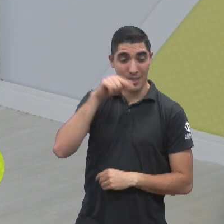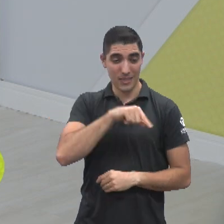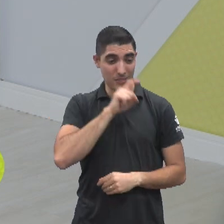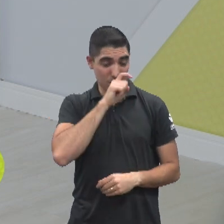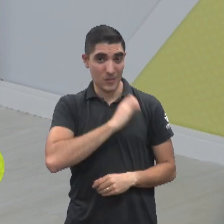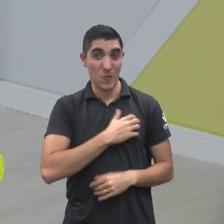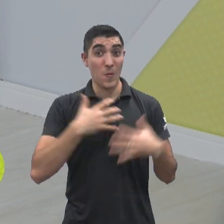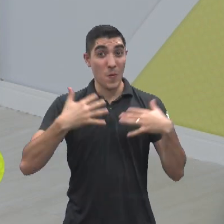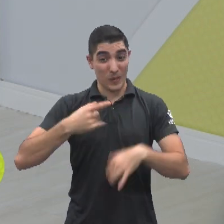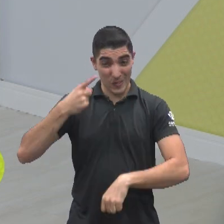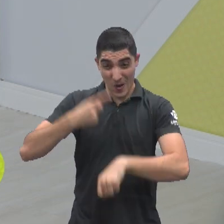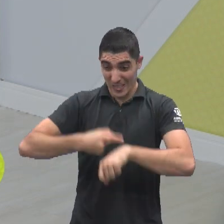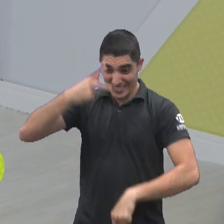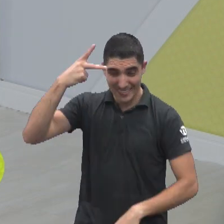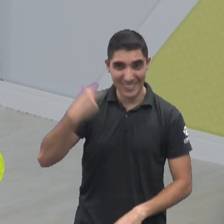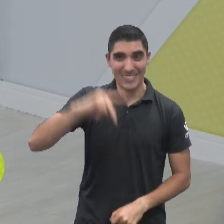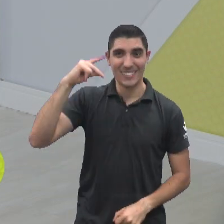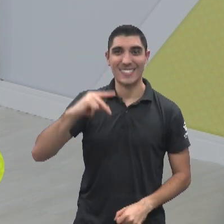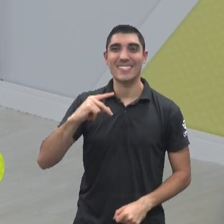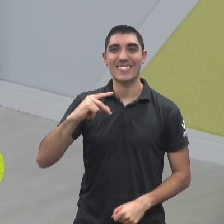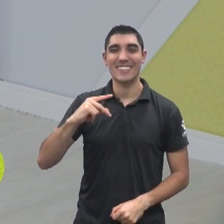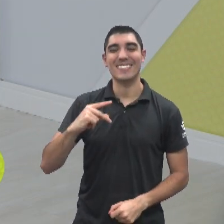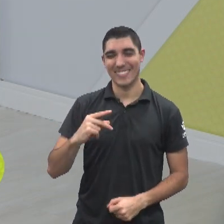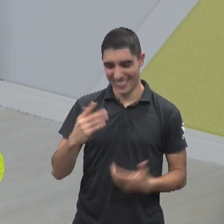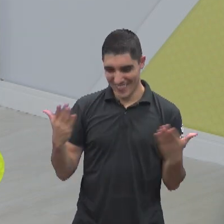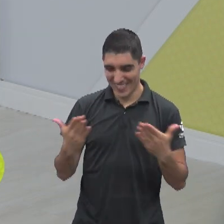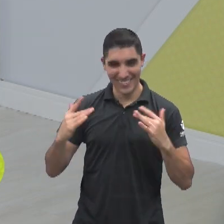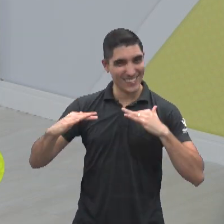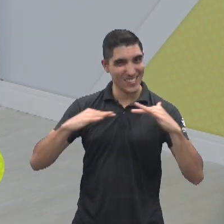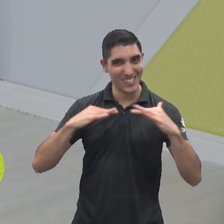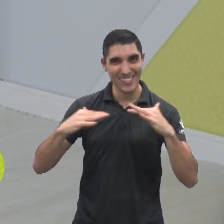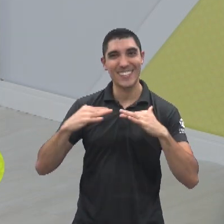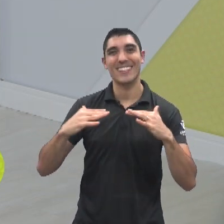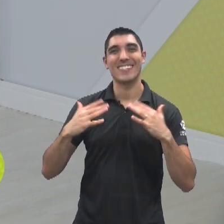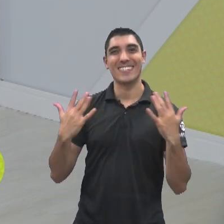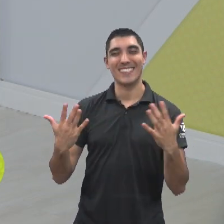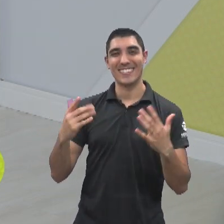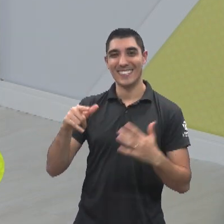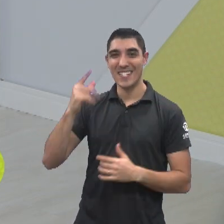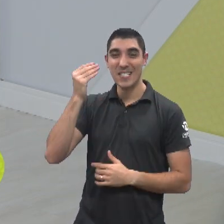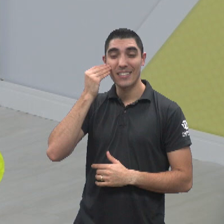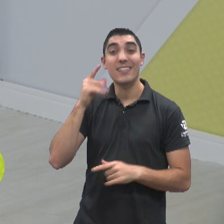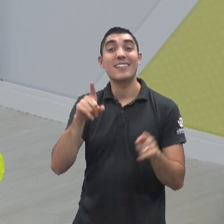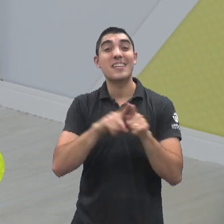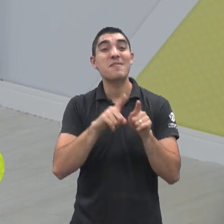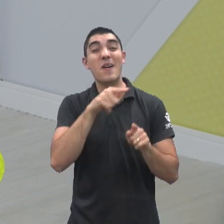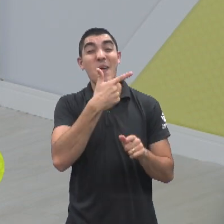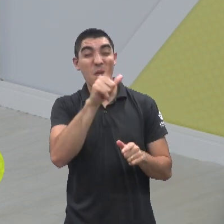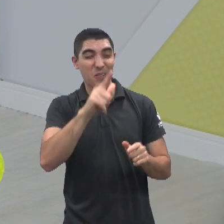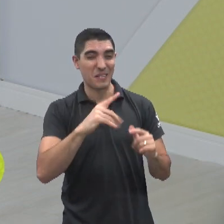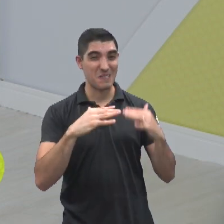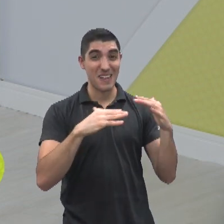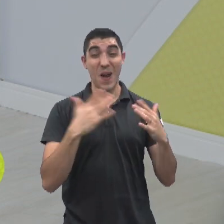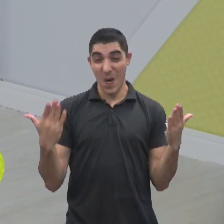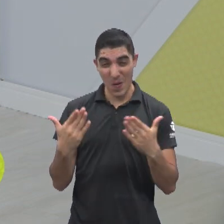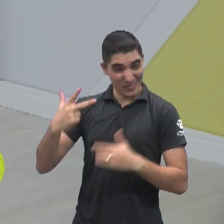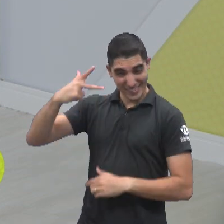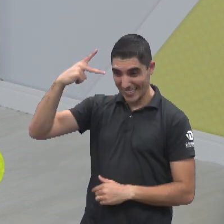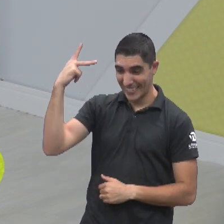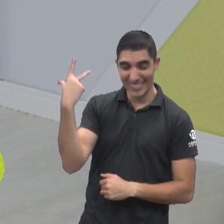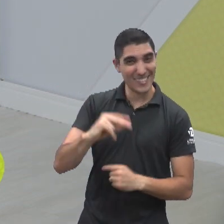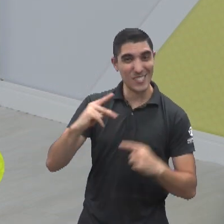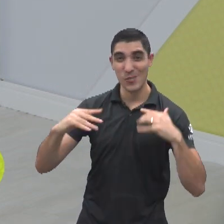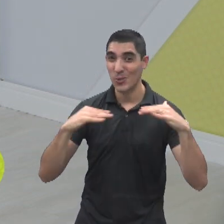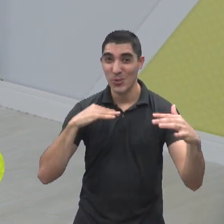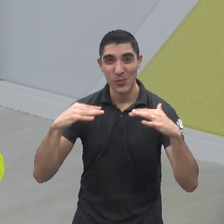vai fumar hoje para quebrar o Luizão nas libras. Tem café no bule. A giripoca vai piar hoje